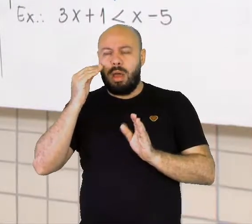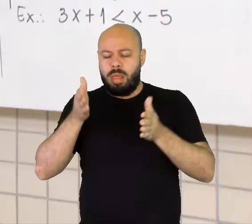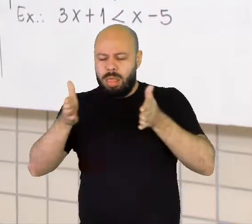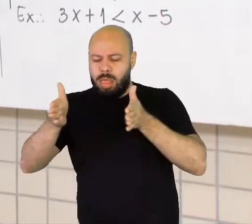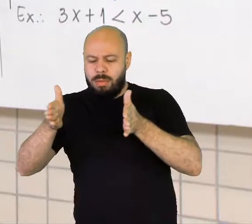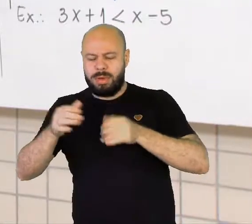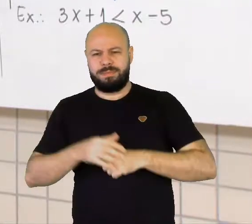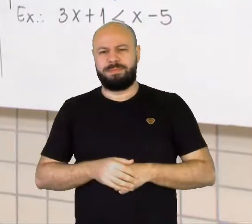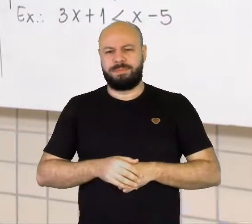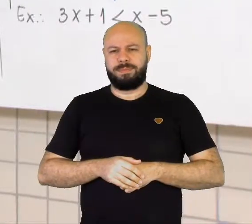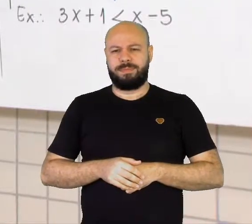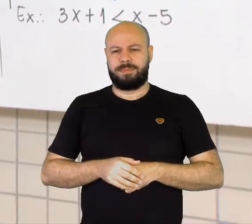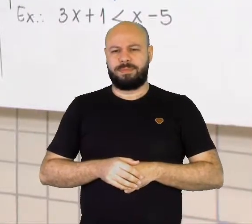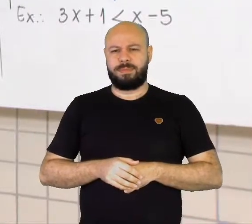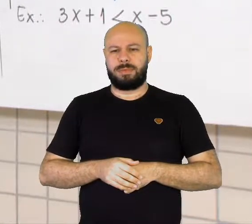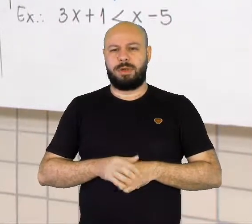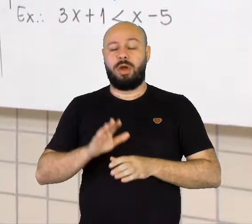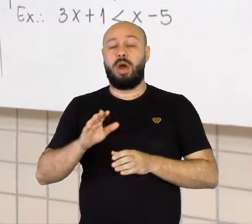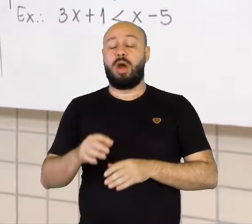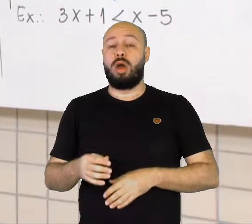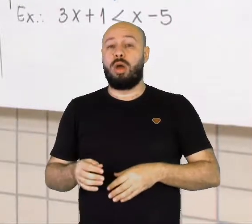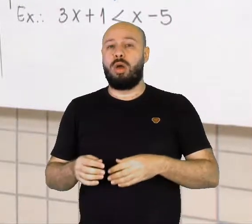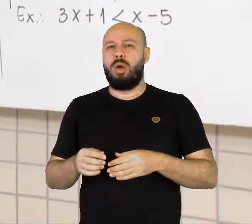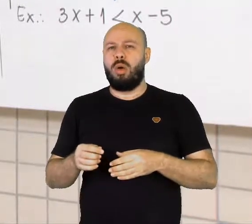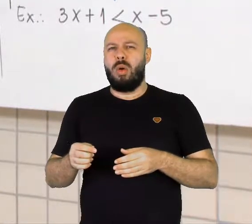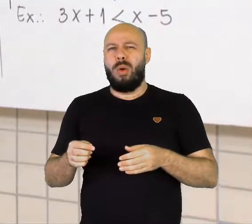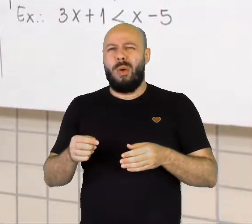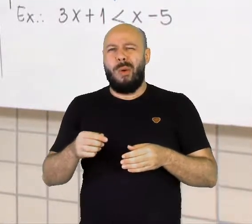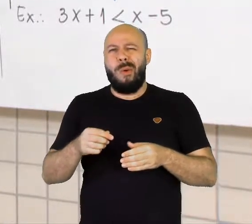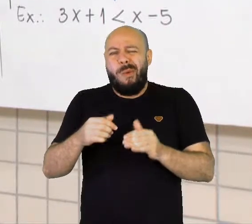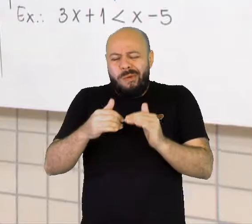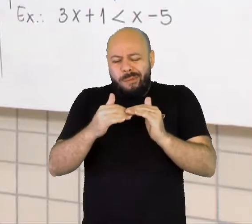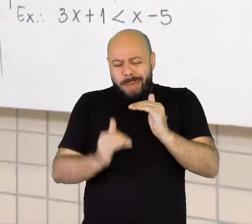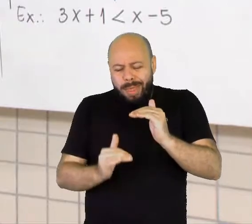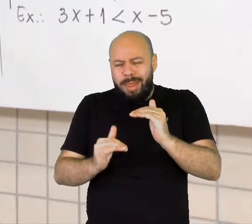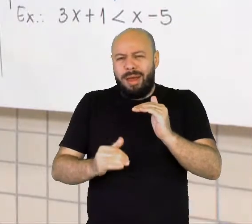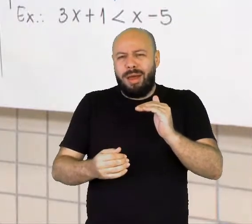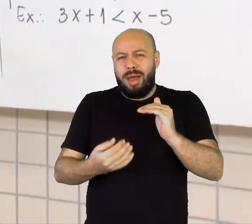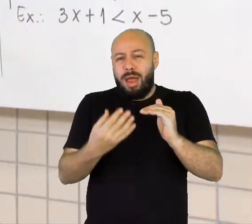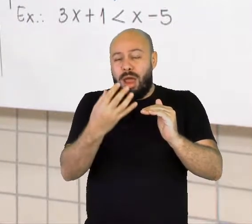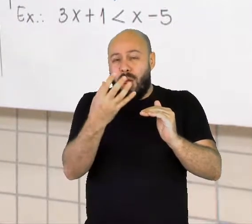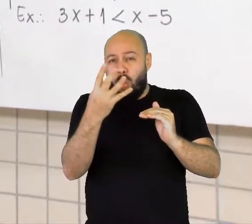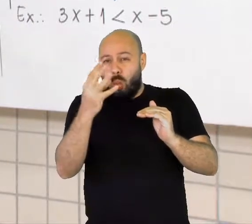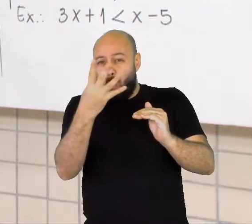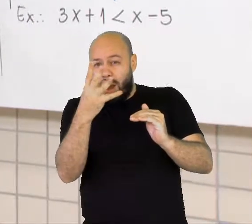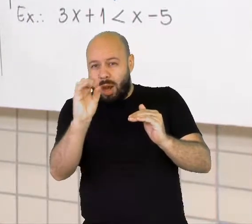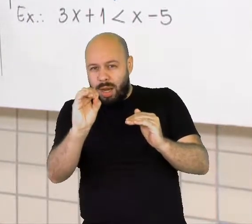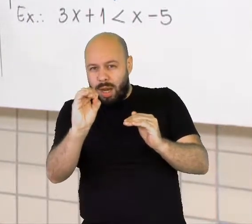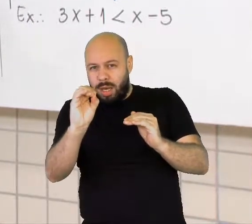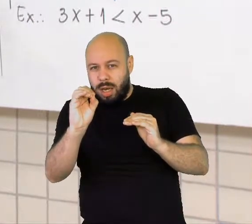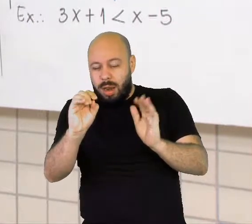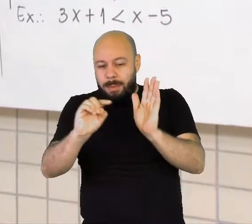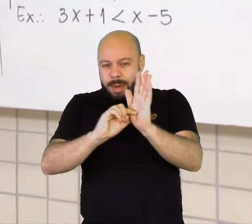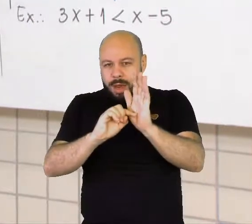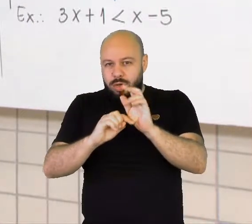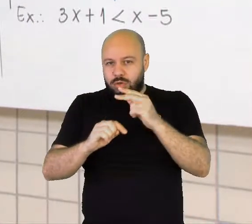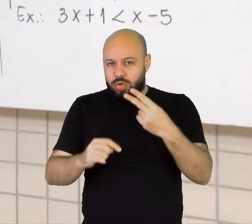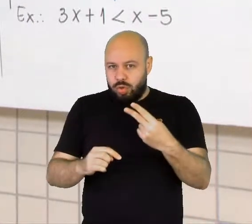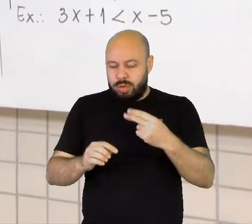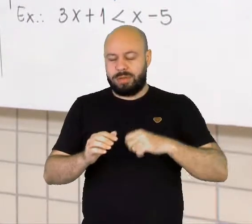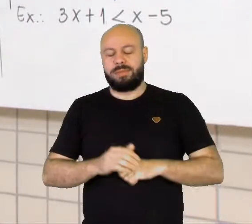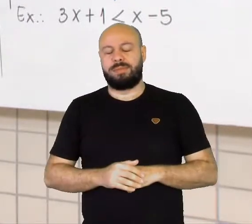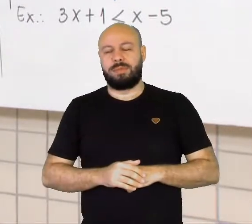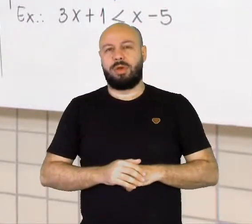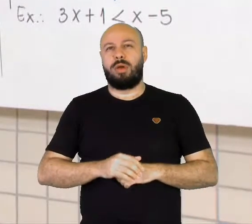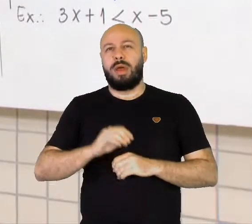40 menos 2. E no máximo, 40